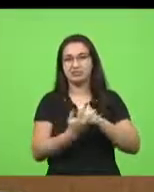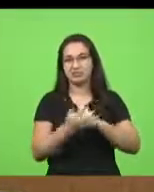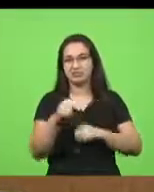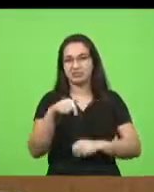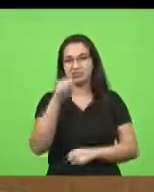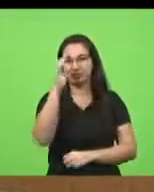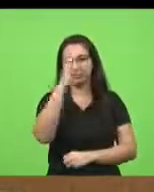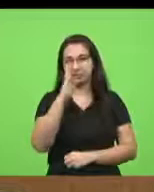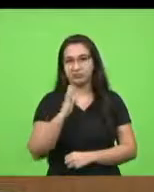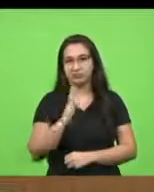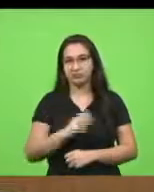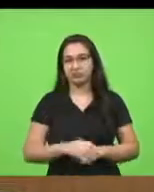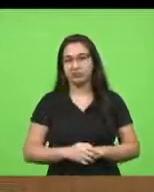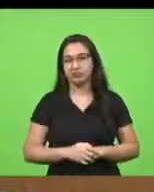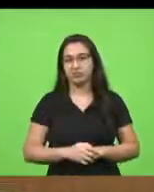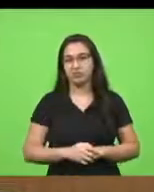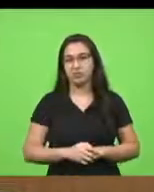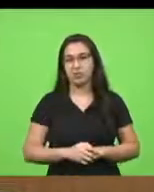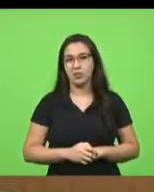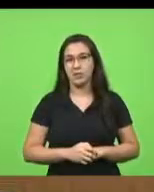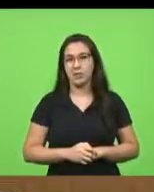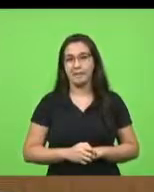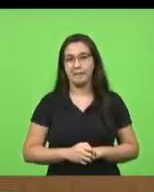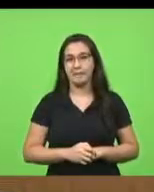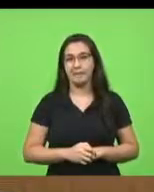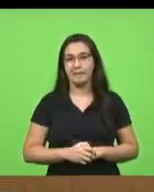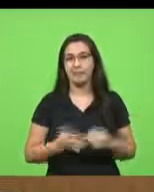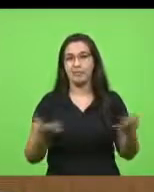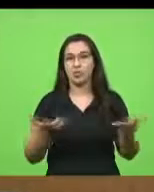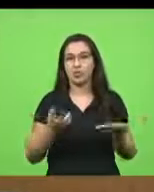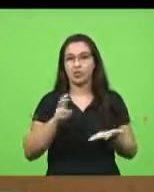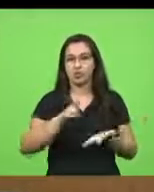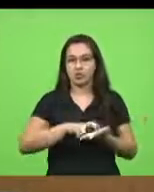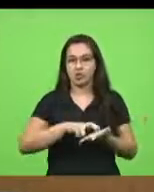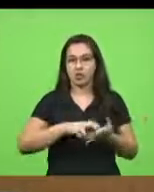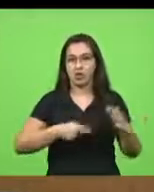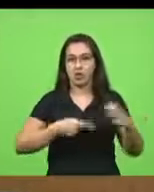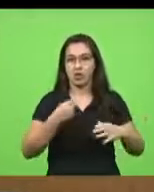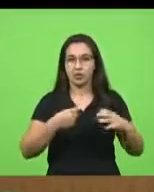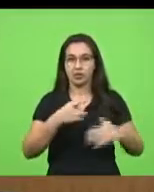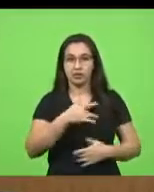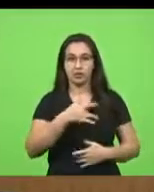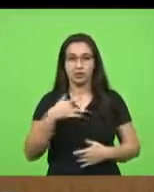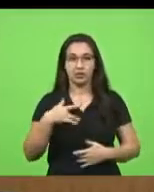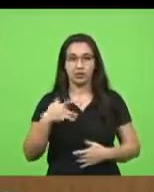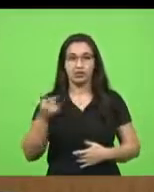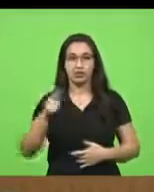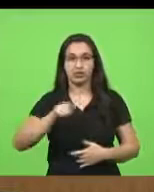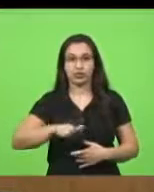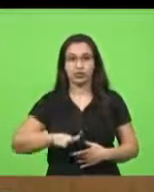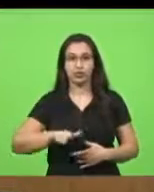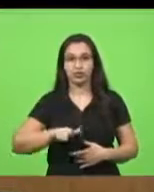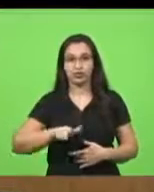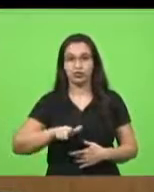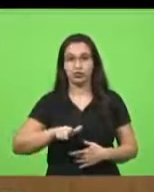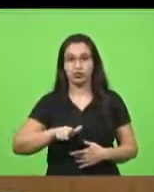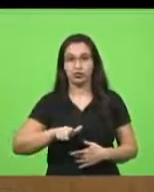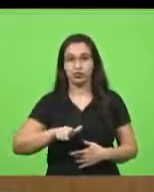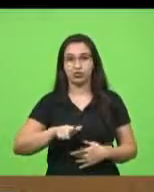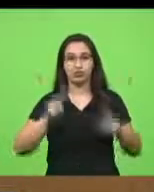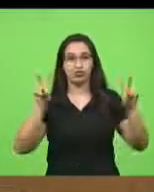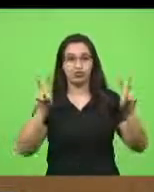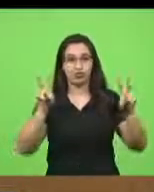Hoje de manhã, em nossa reunião da Comissão de Saúde, novamente, esse tema foi abordado,